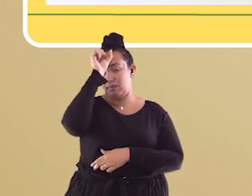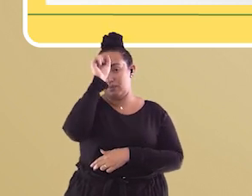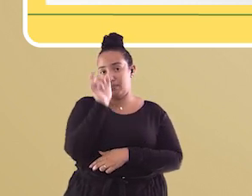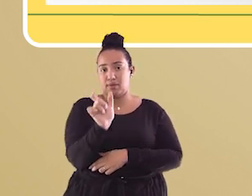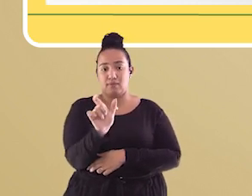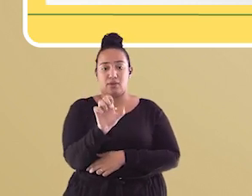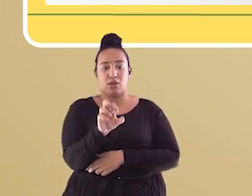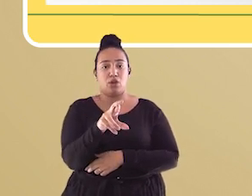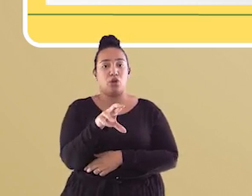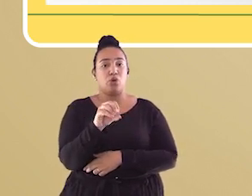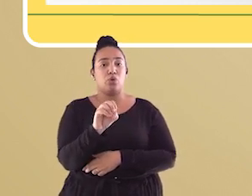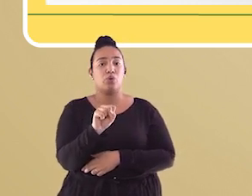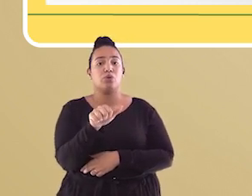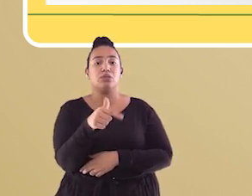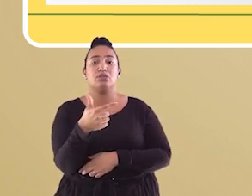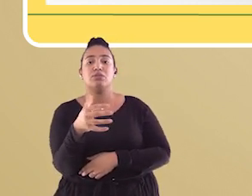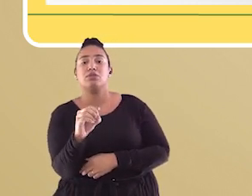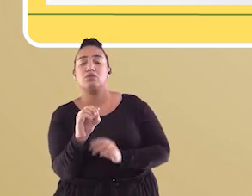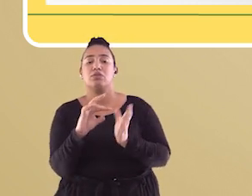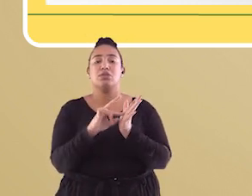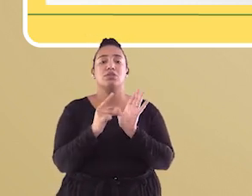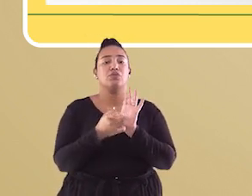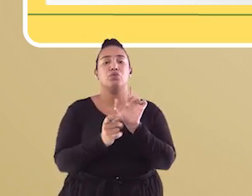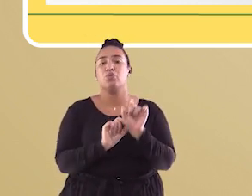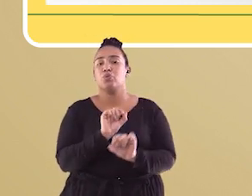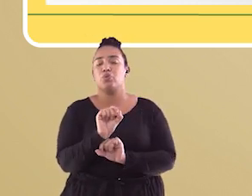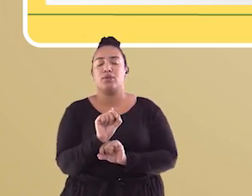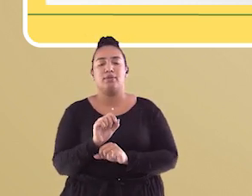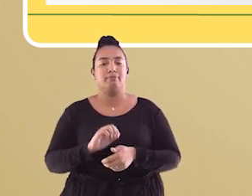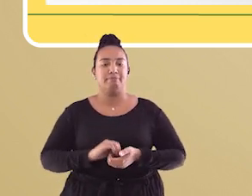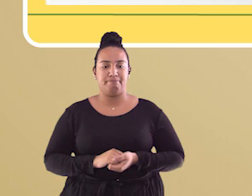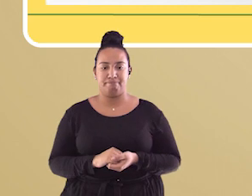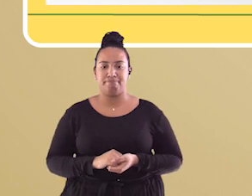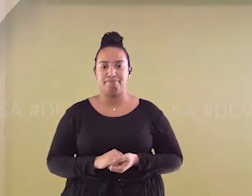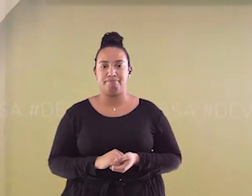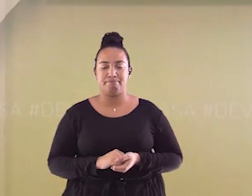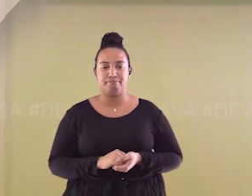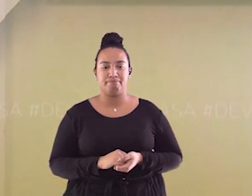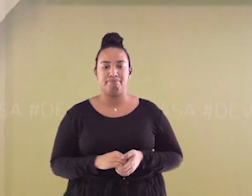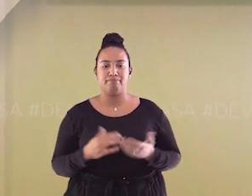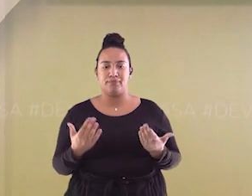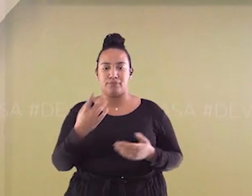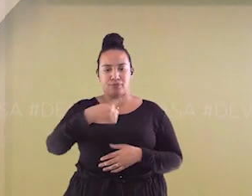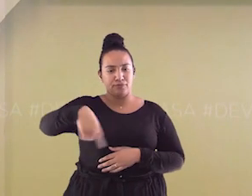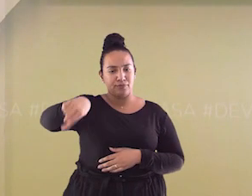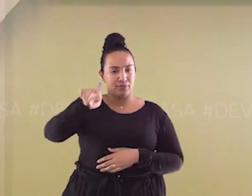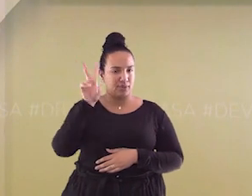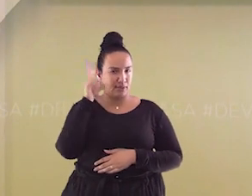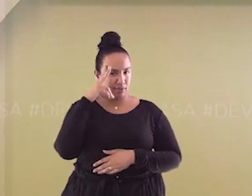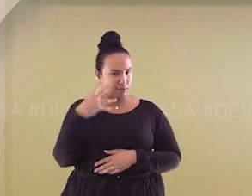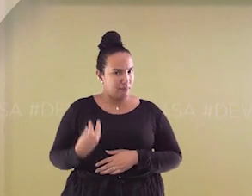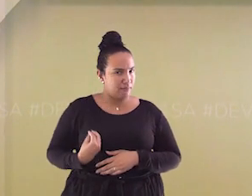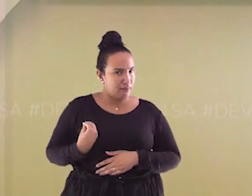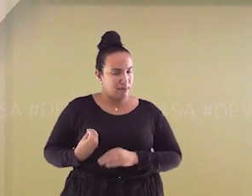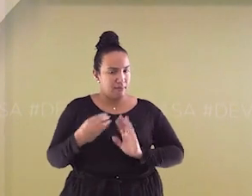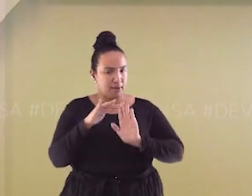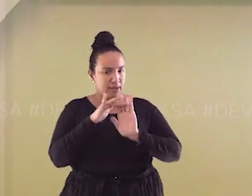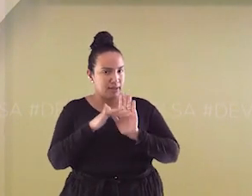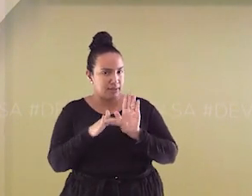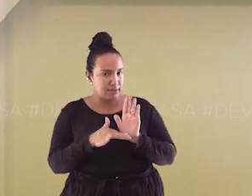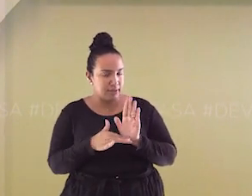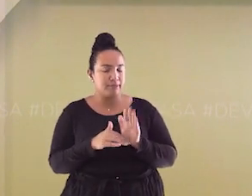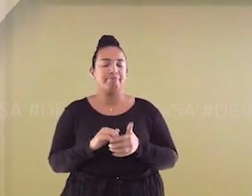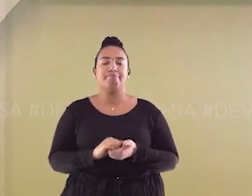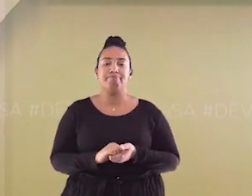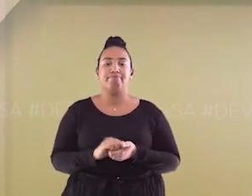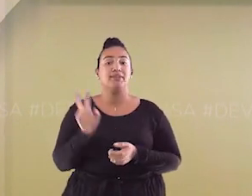erosão com detalhes e como ela pode ocorrer em algumas situações específicas. Você se lembrou de marcar a presença na nossa aula? Não